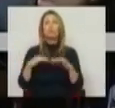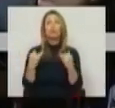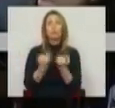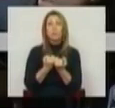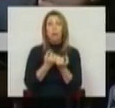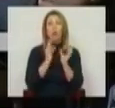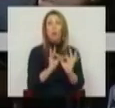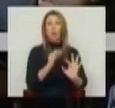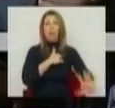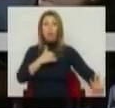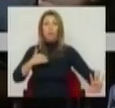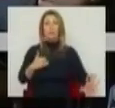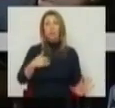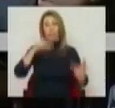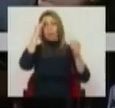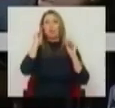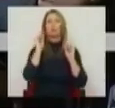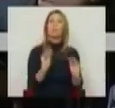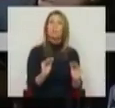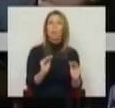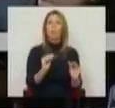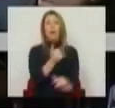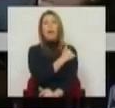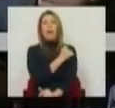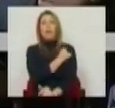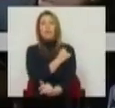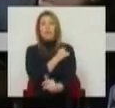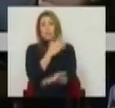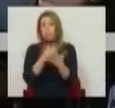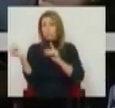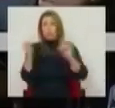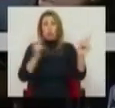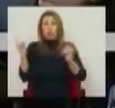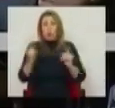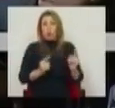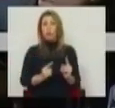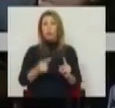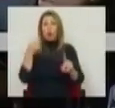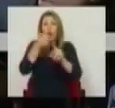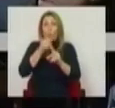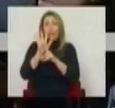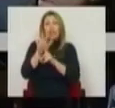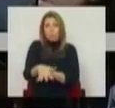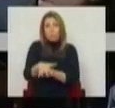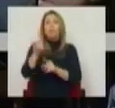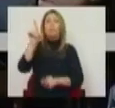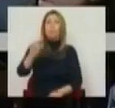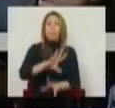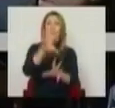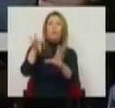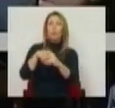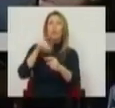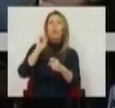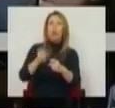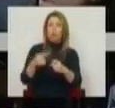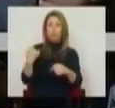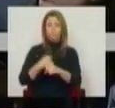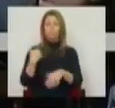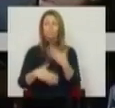dos cuidados de saúde à educação, da habitação aos transportes, do combate à discriminação também, incluindo quer